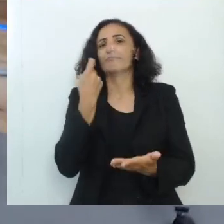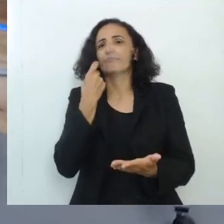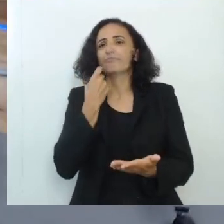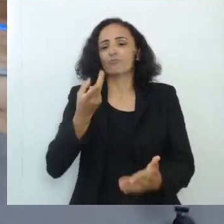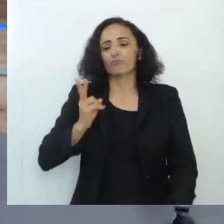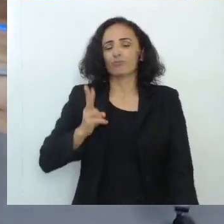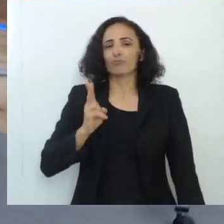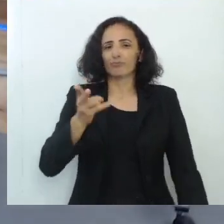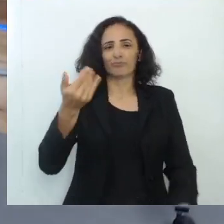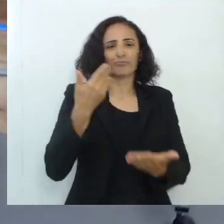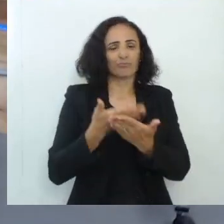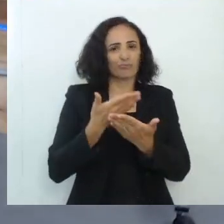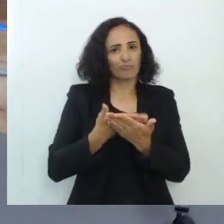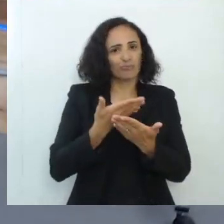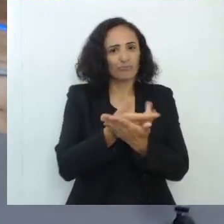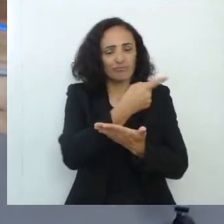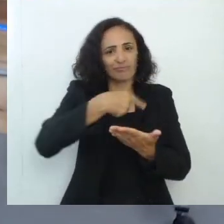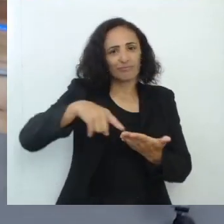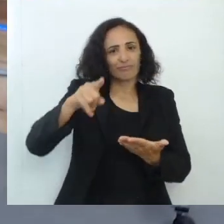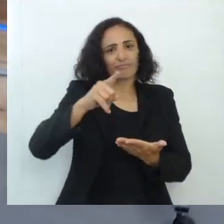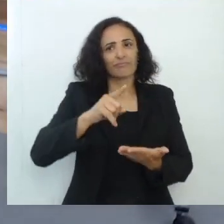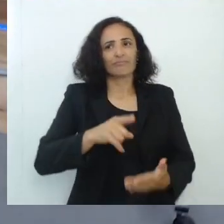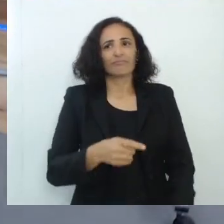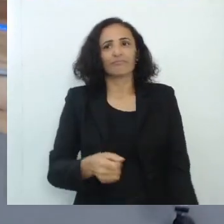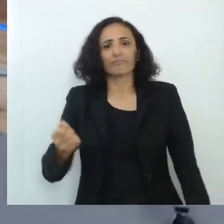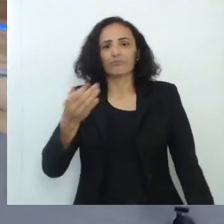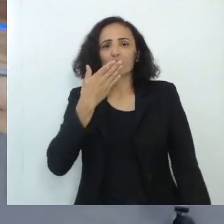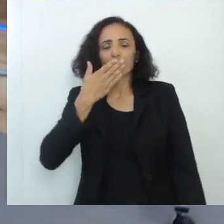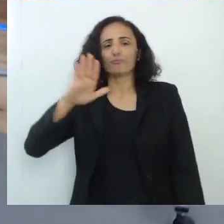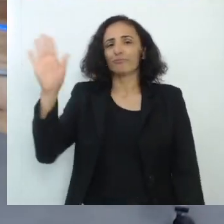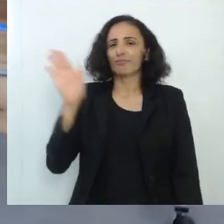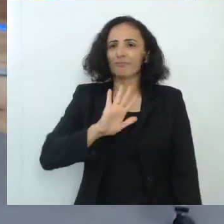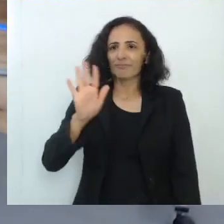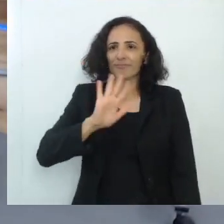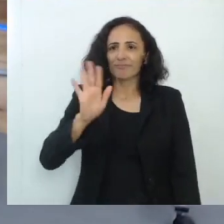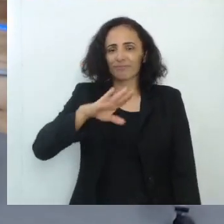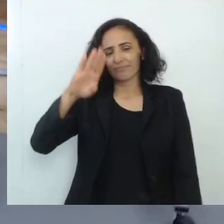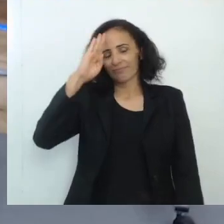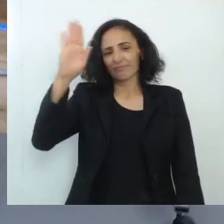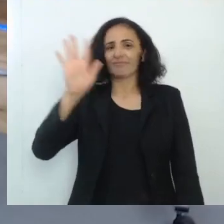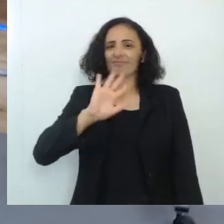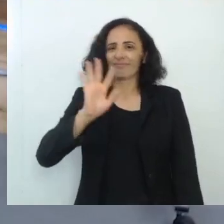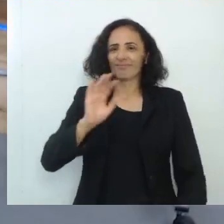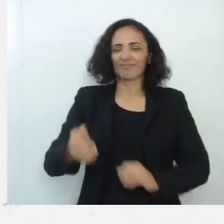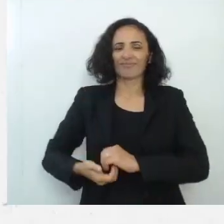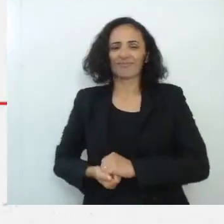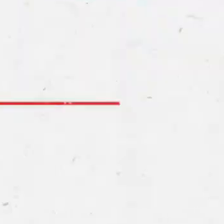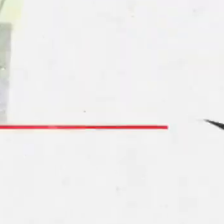continuidade a esses estudos da botânica, tá? Galera, beijo no coração, tá? Valeu!